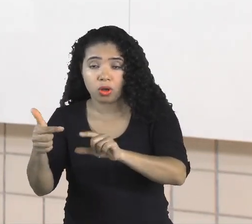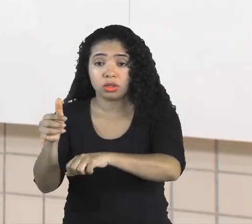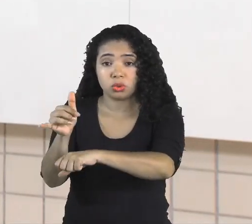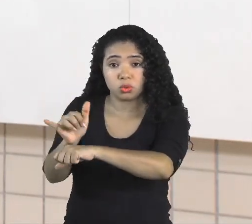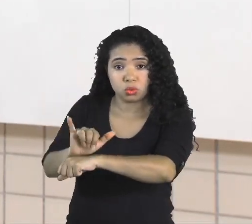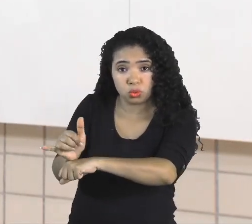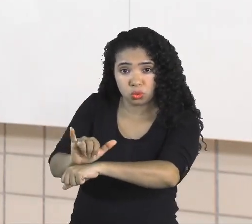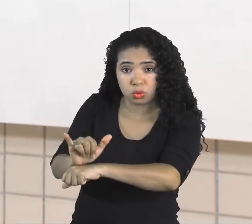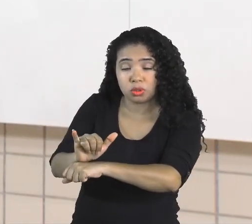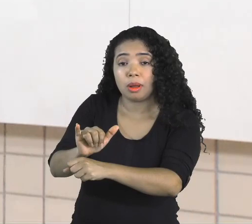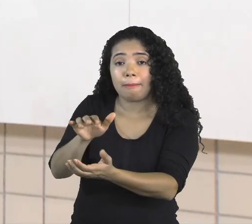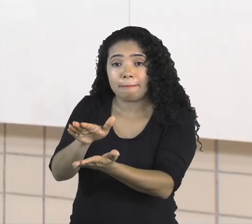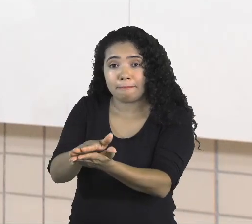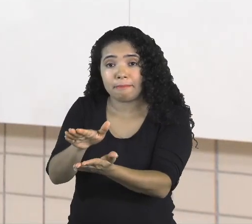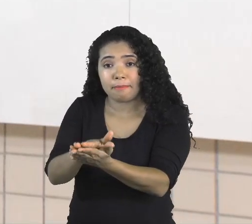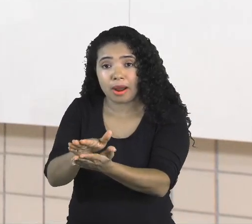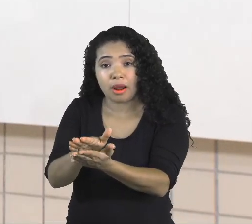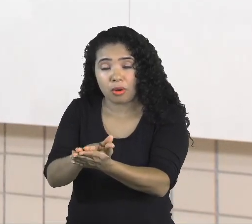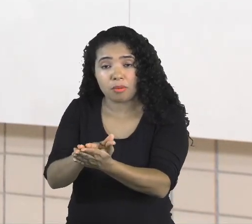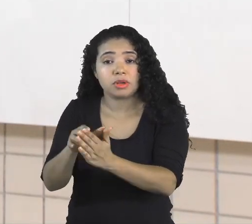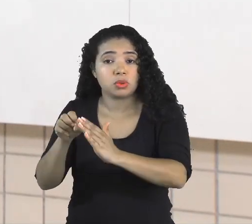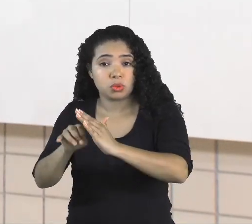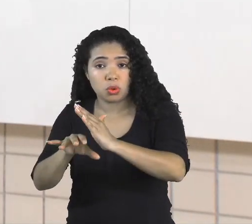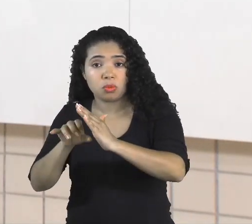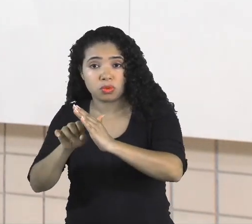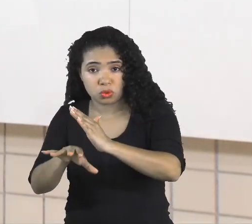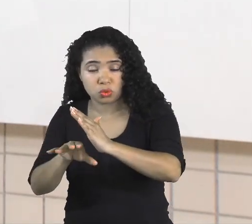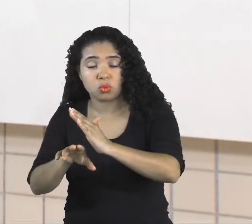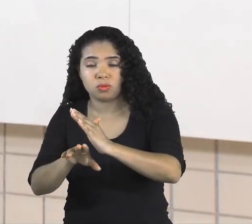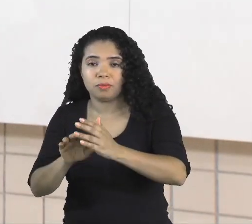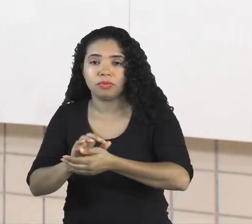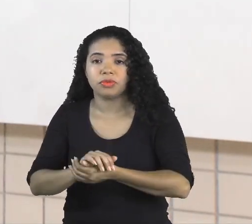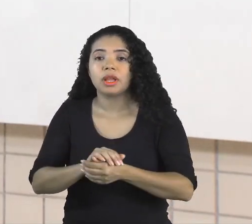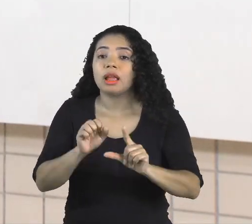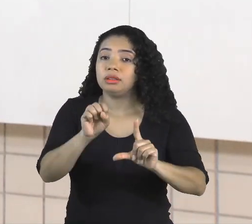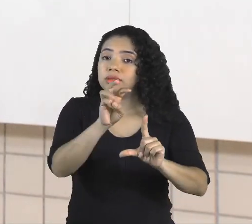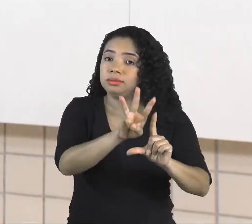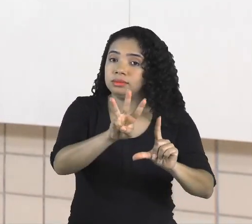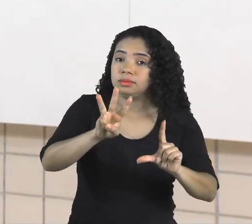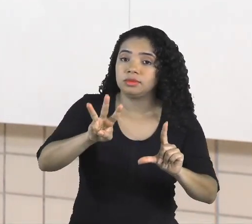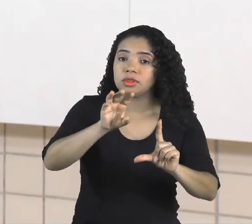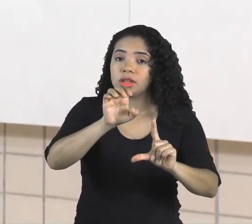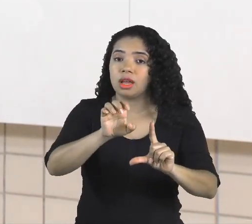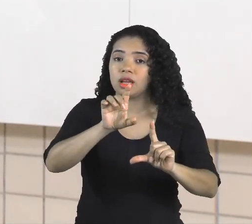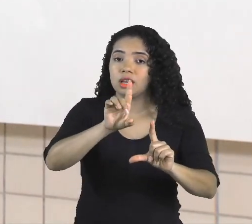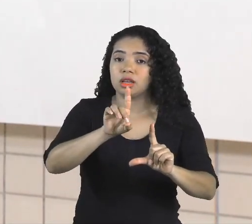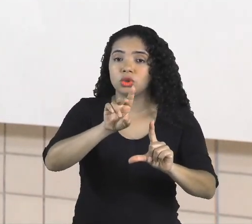YouTube, Palmas Home School. E na nossa plataforma